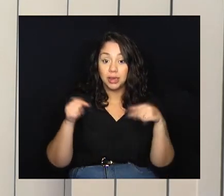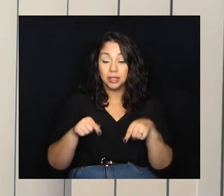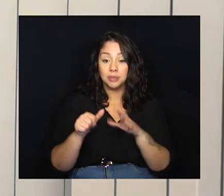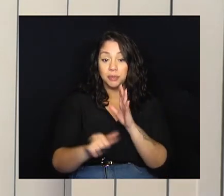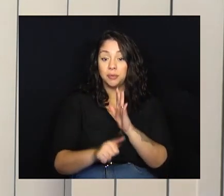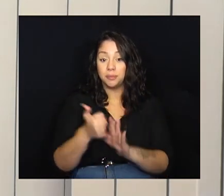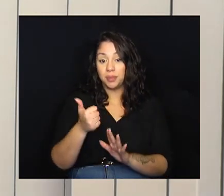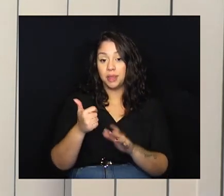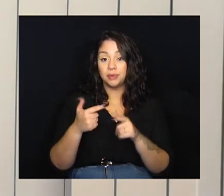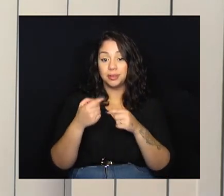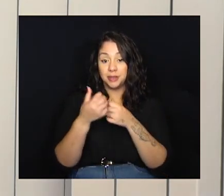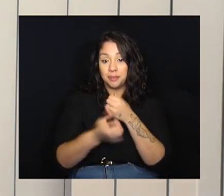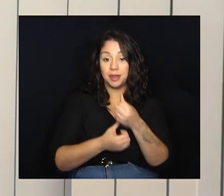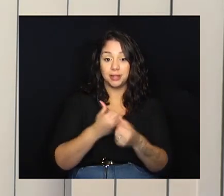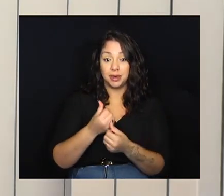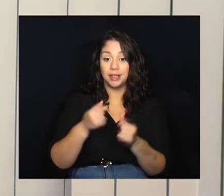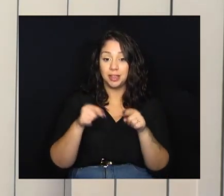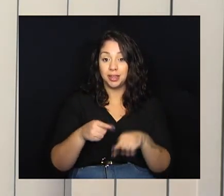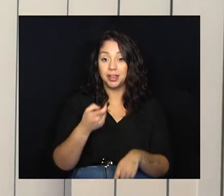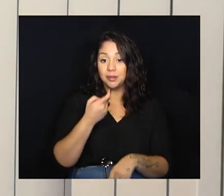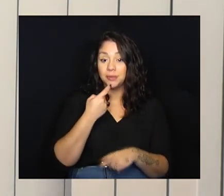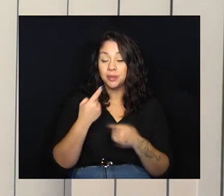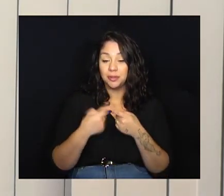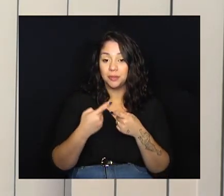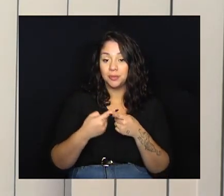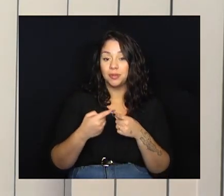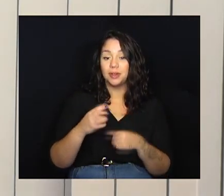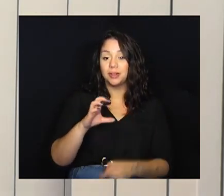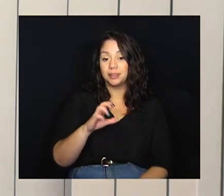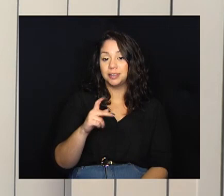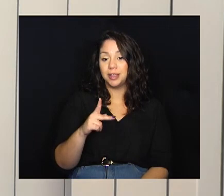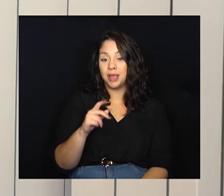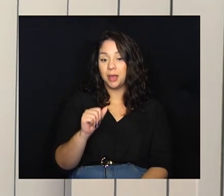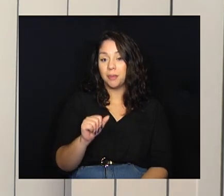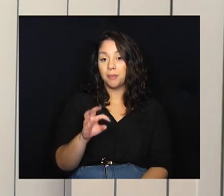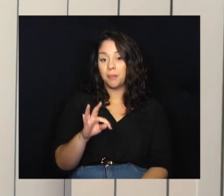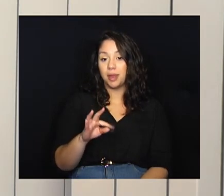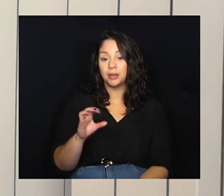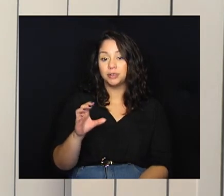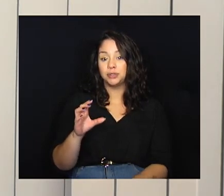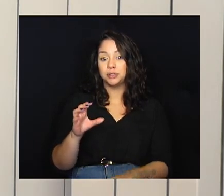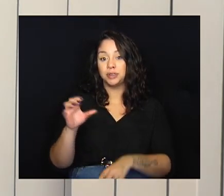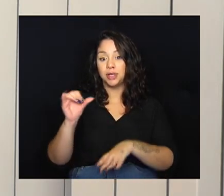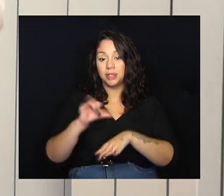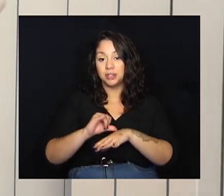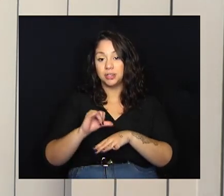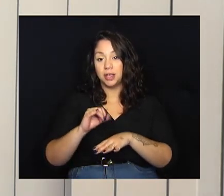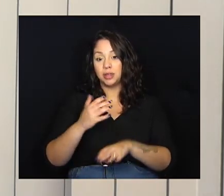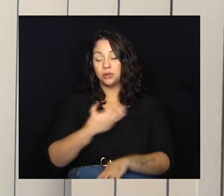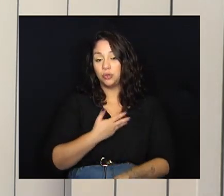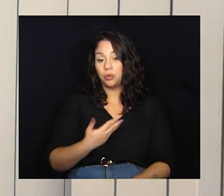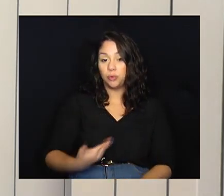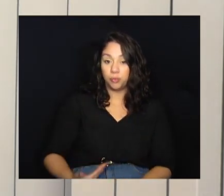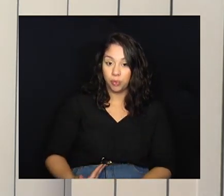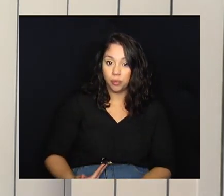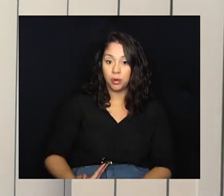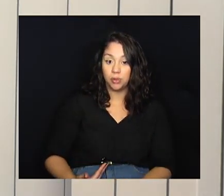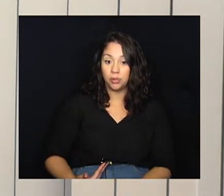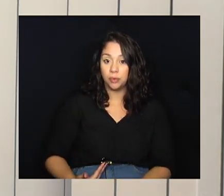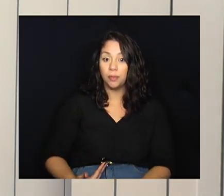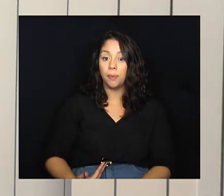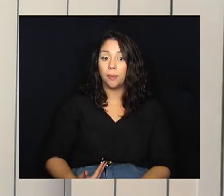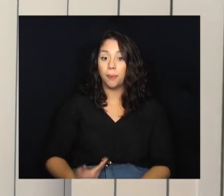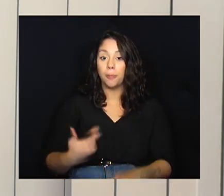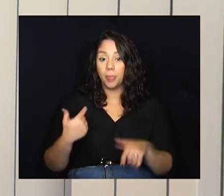semestre aqui em Campinas porque o Centro Público de Apoio ao Trabalhador aqui da cidade divulgou o balanço com